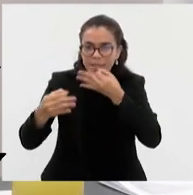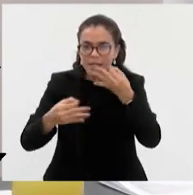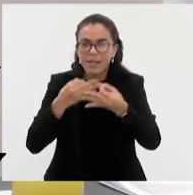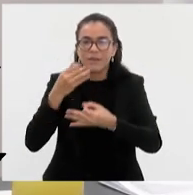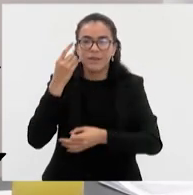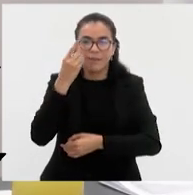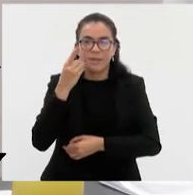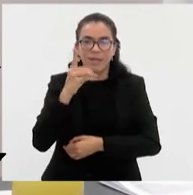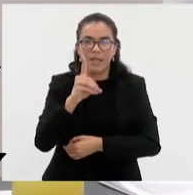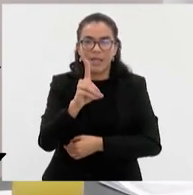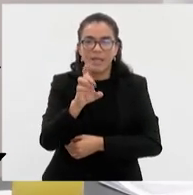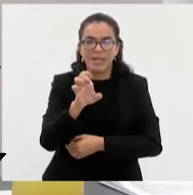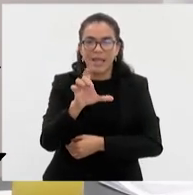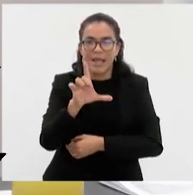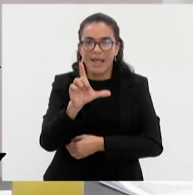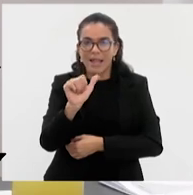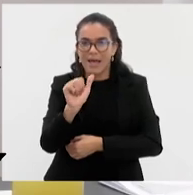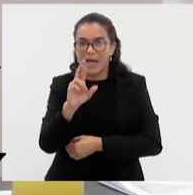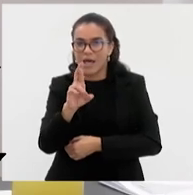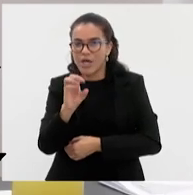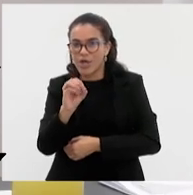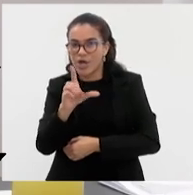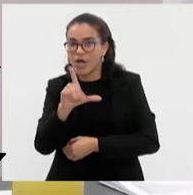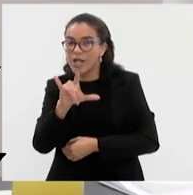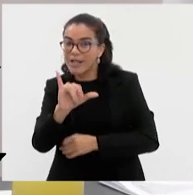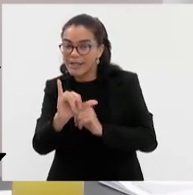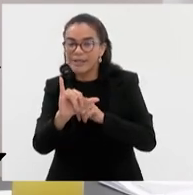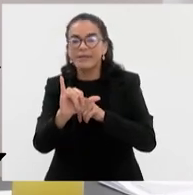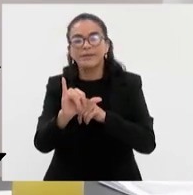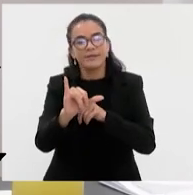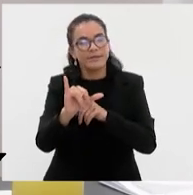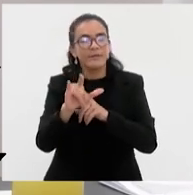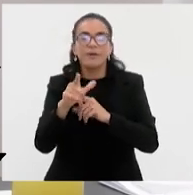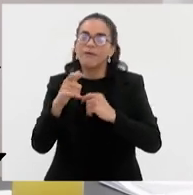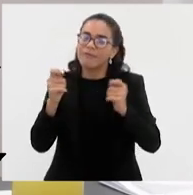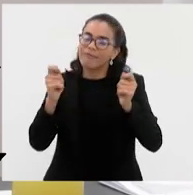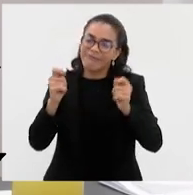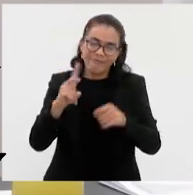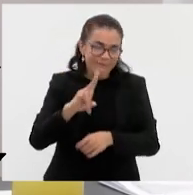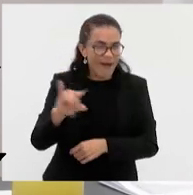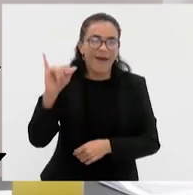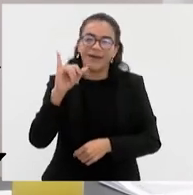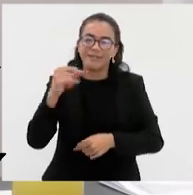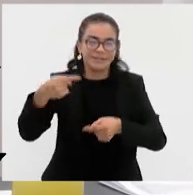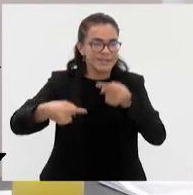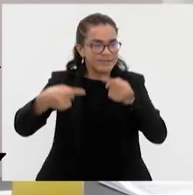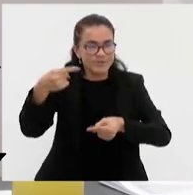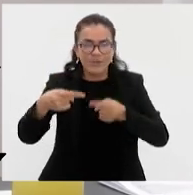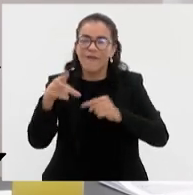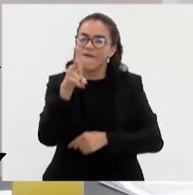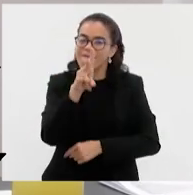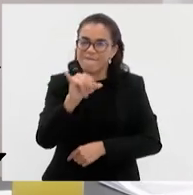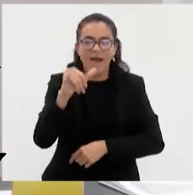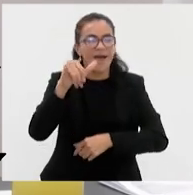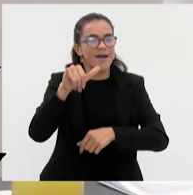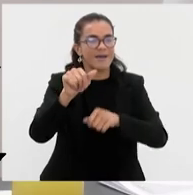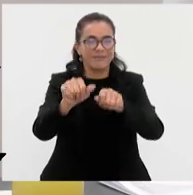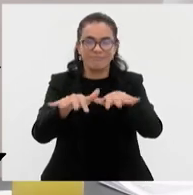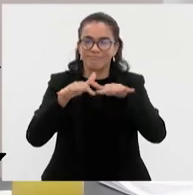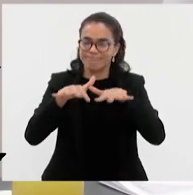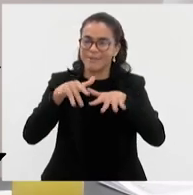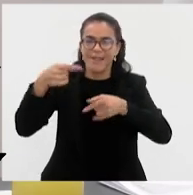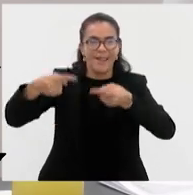Guilherme Delaroli, sabendo desde já que o projeto está sujeito a 1000 recortes e discussões no âmbito do plenário, mas